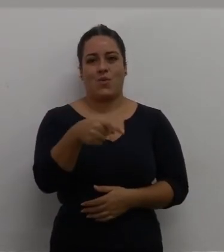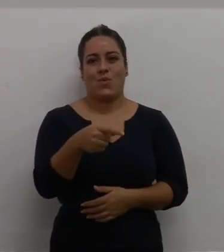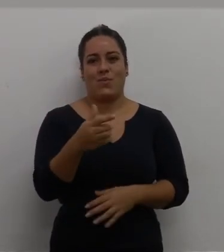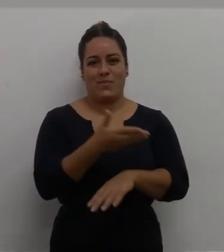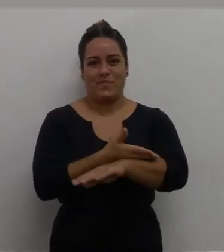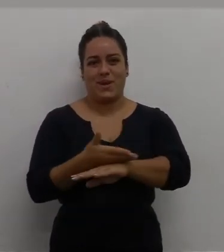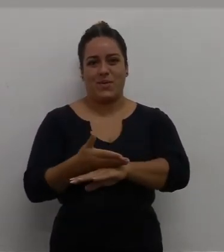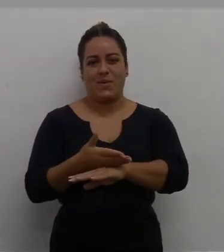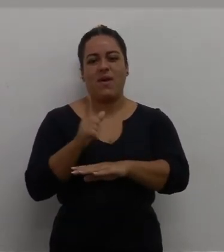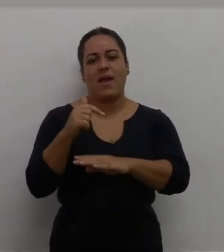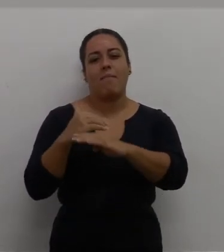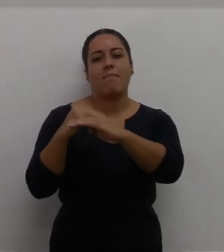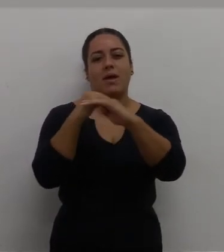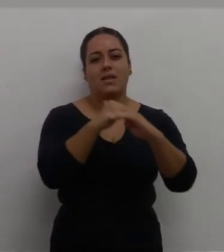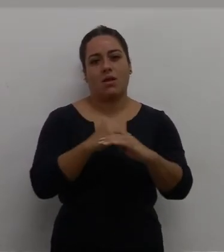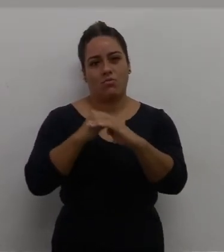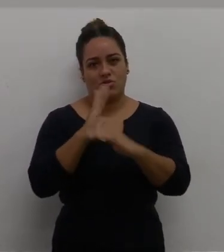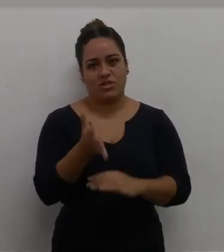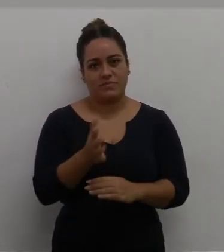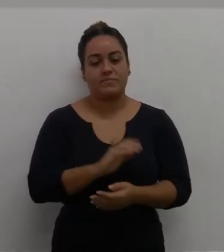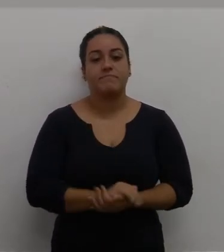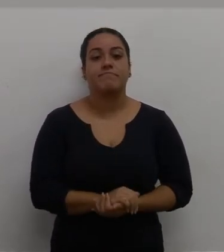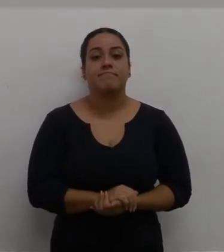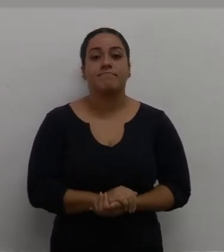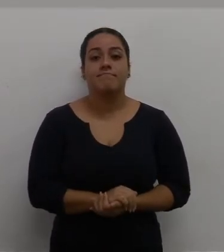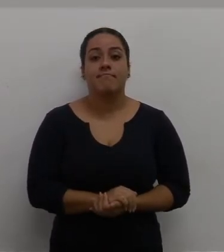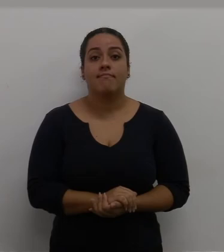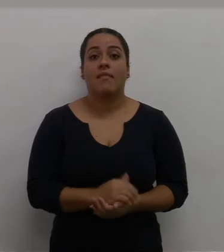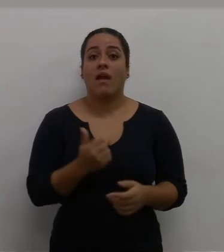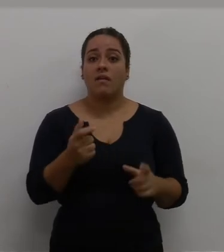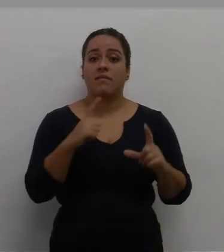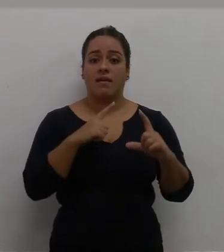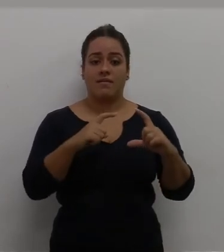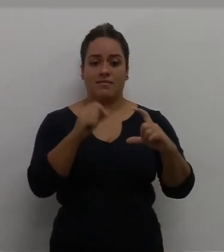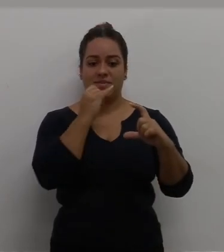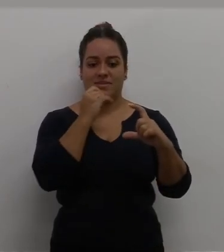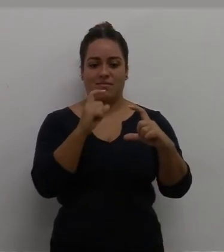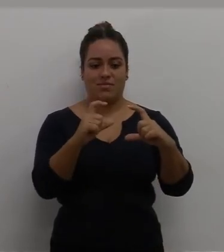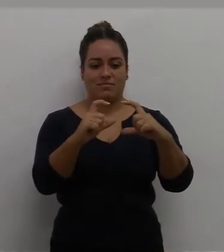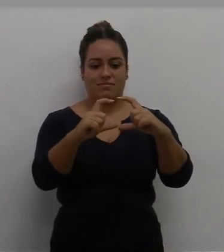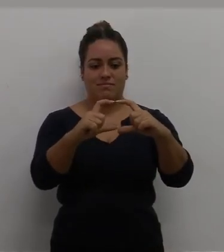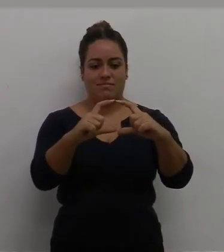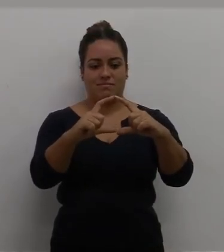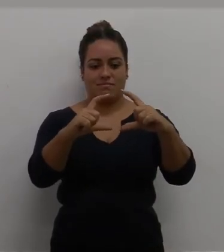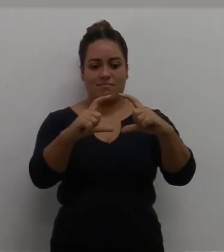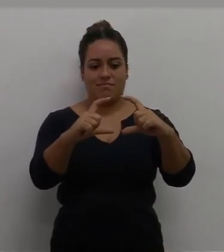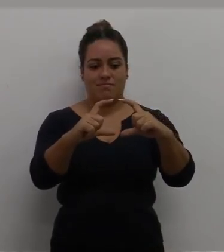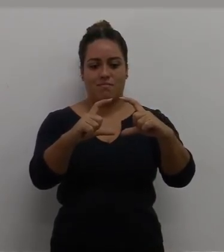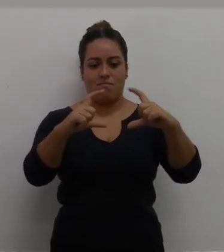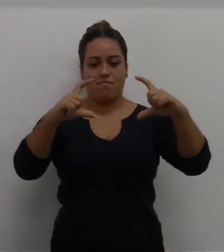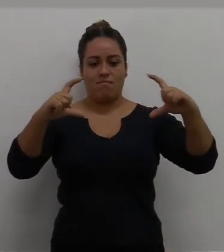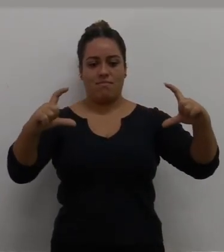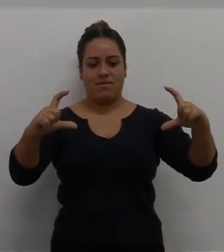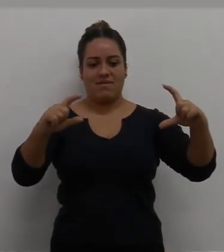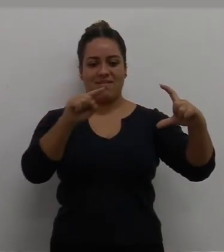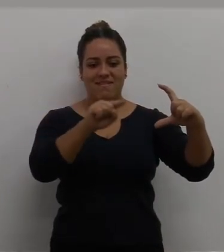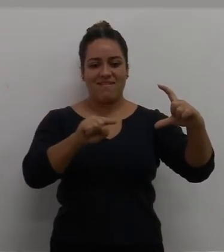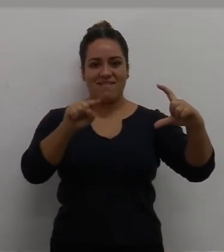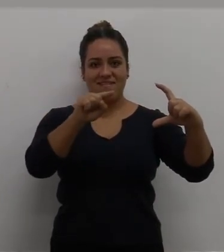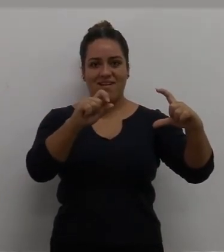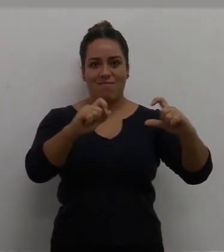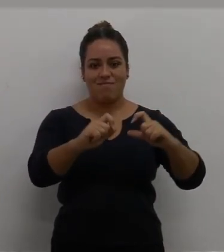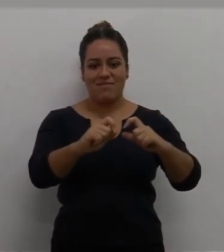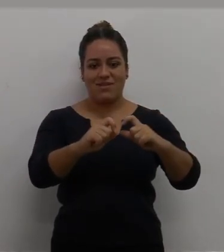como branca, que é o padrão. Isso aqui é interessante. Circunferência interna da rosca. Olha lá, o que acontece se eu